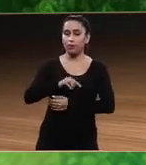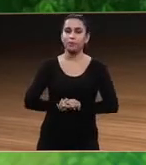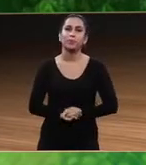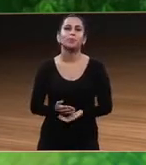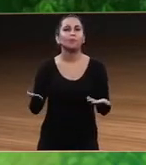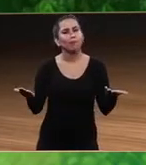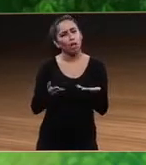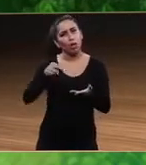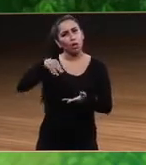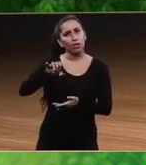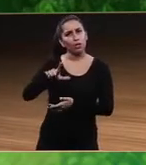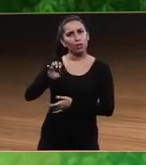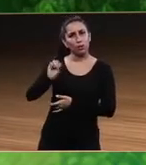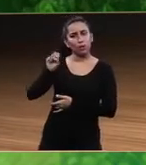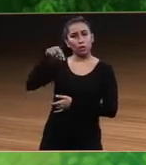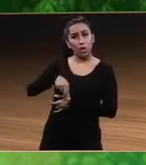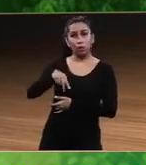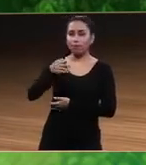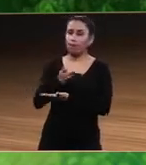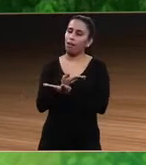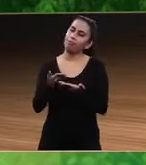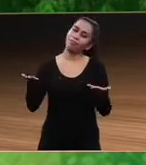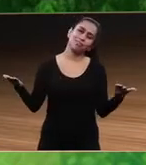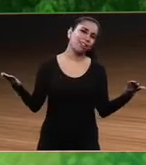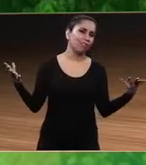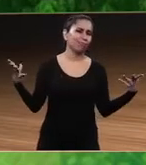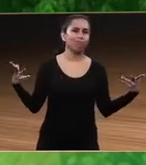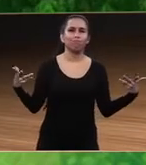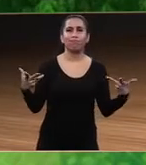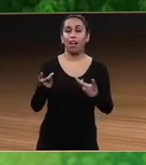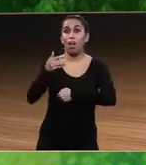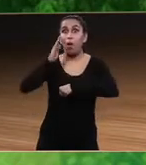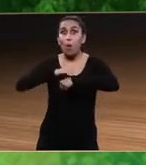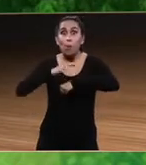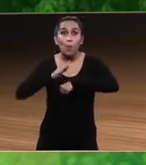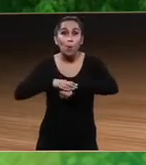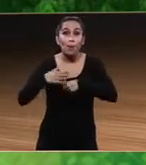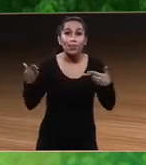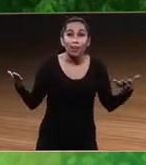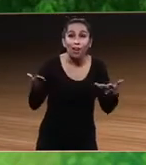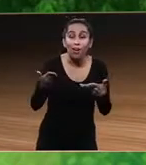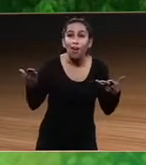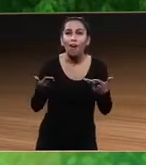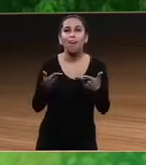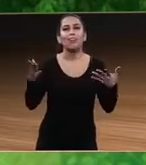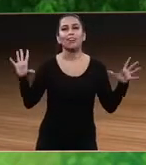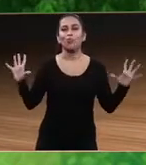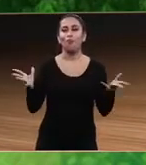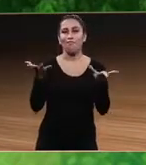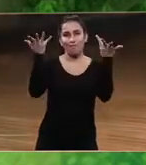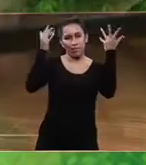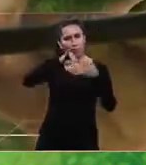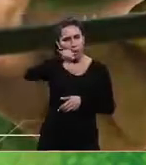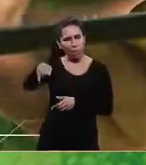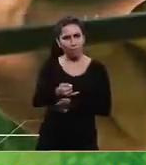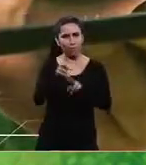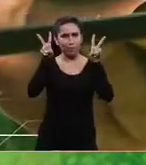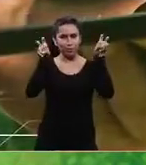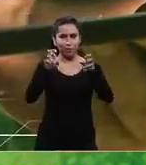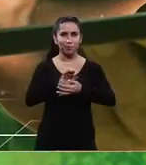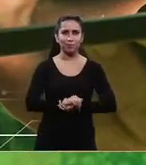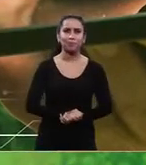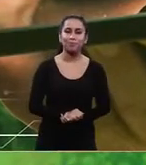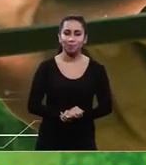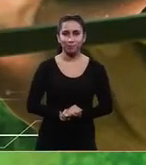Ananias Filho. Sem sombra de dúvidas, um grande momento da Agrolab Amazônia. Aproveitem o tema.